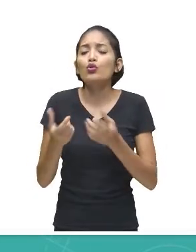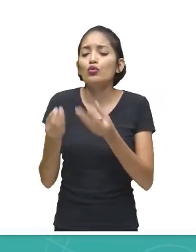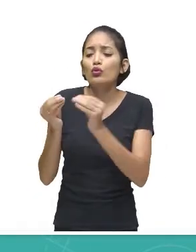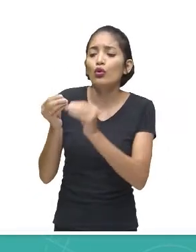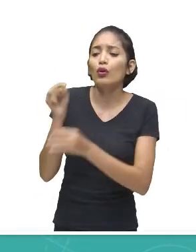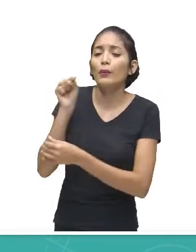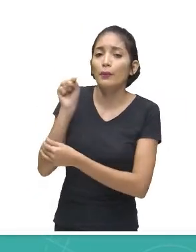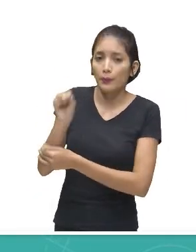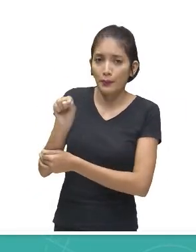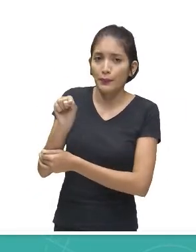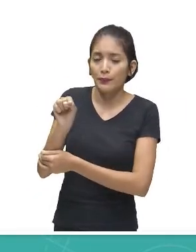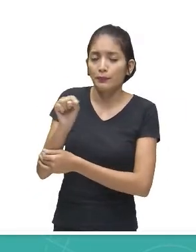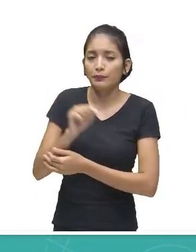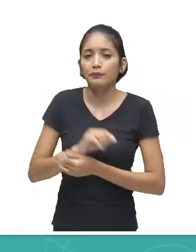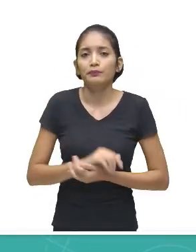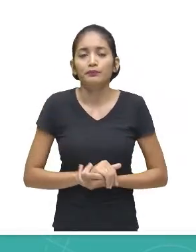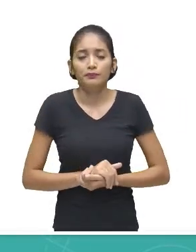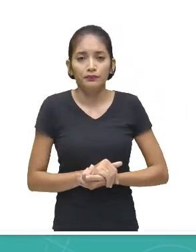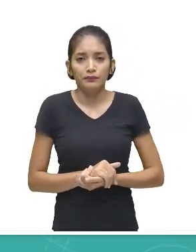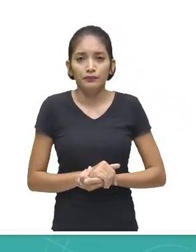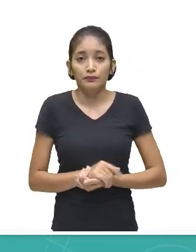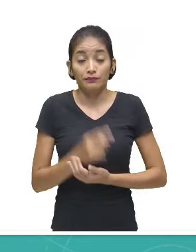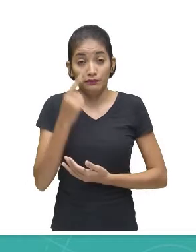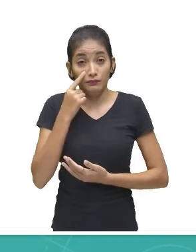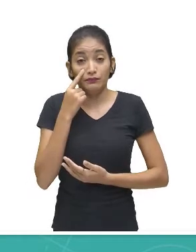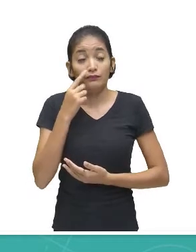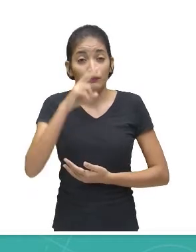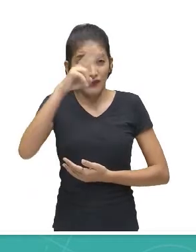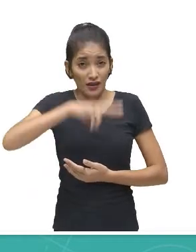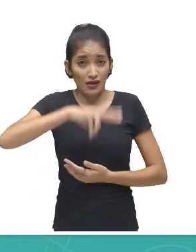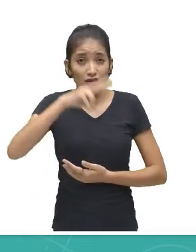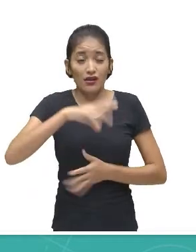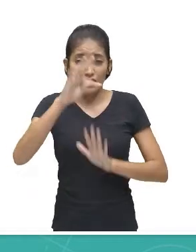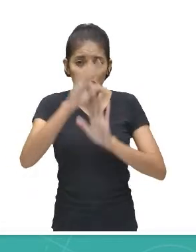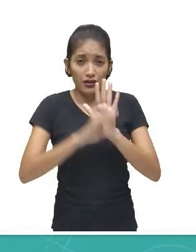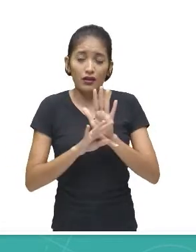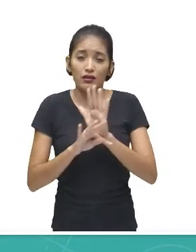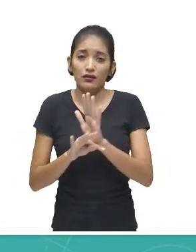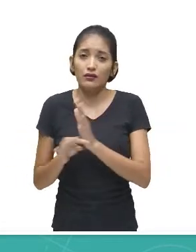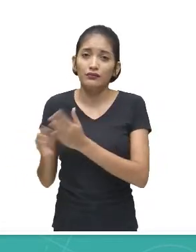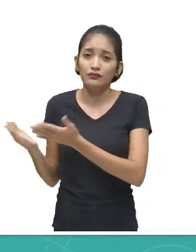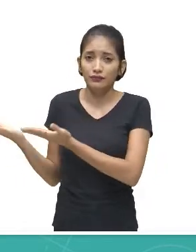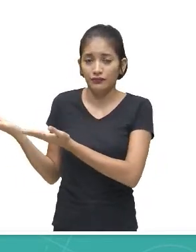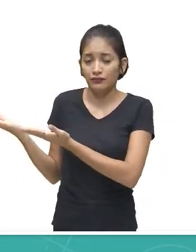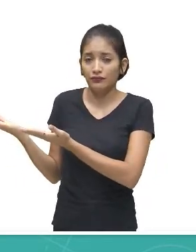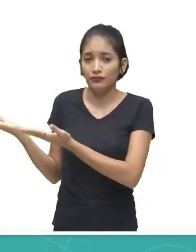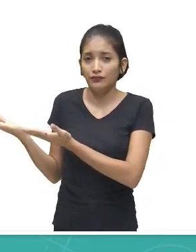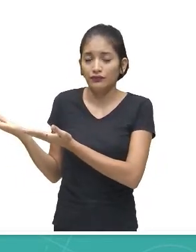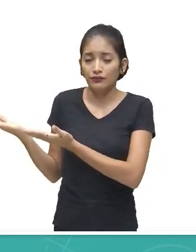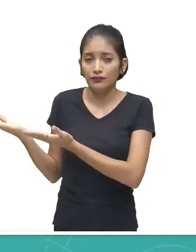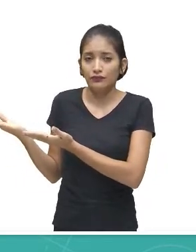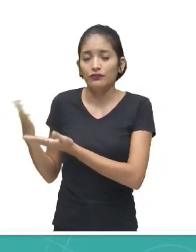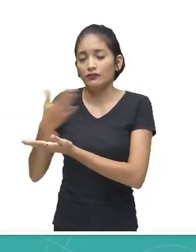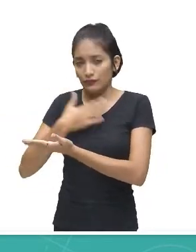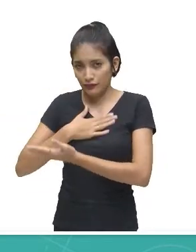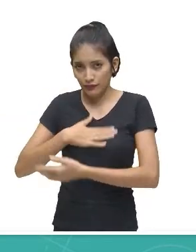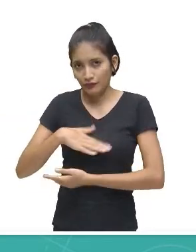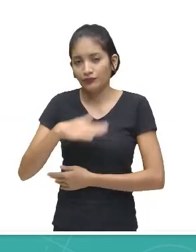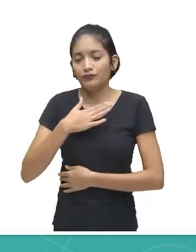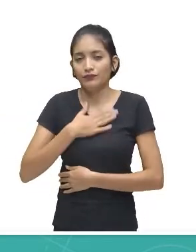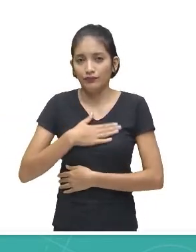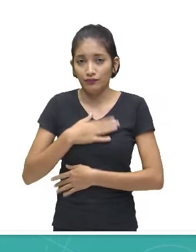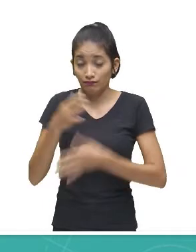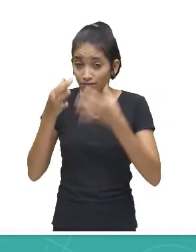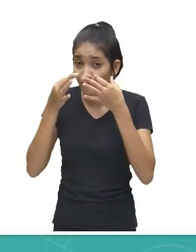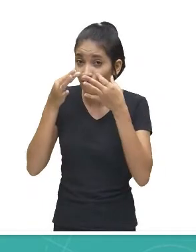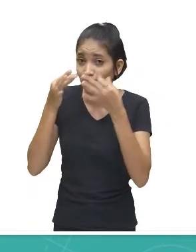texto? Né? Observem bem aí, né? Fazendo a leitura do texto devagar, prestando atenção